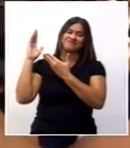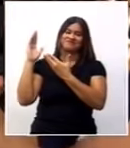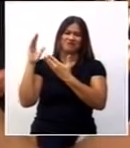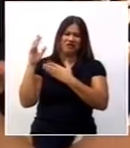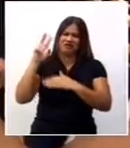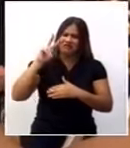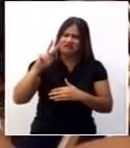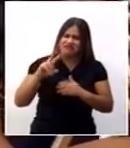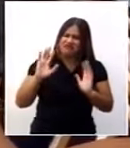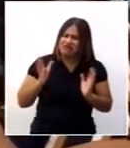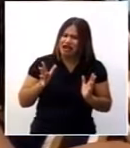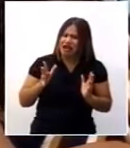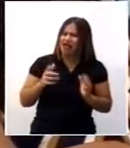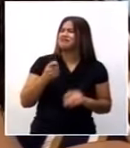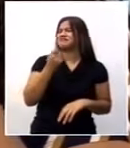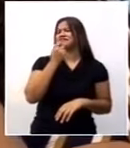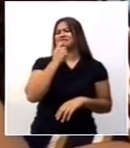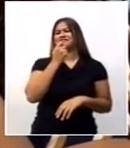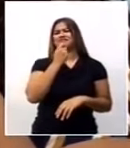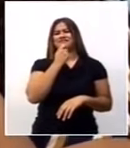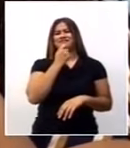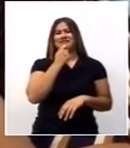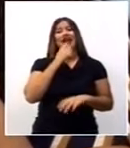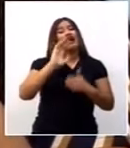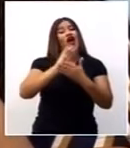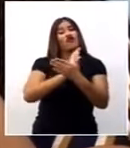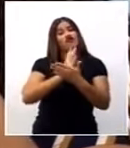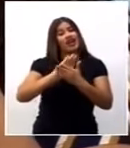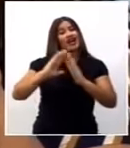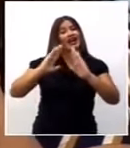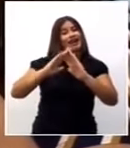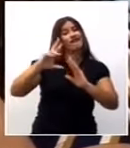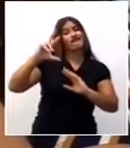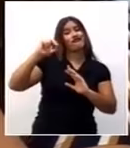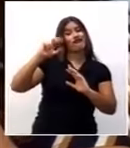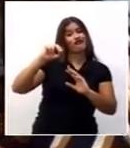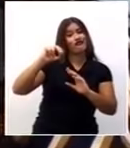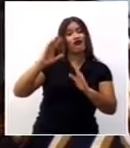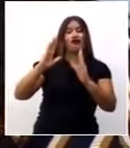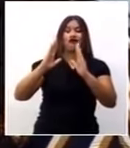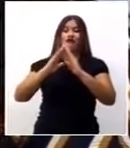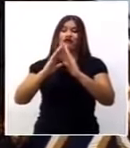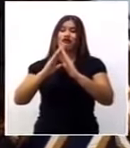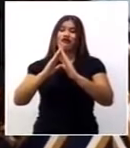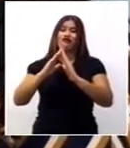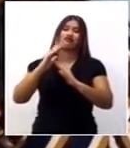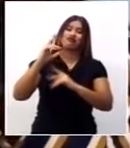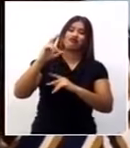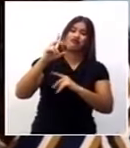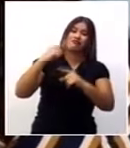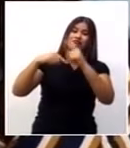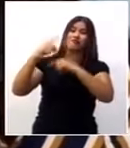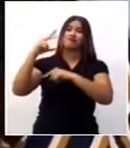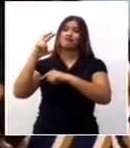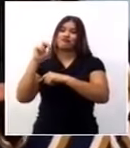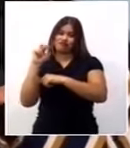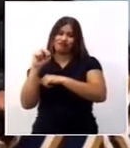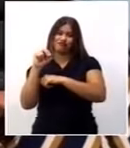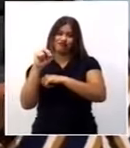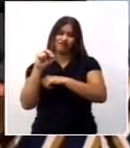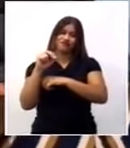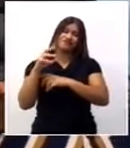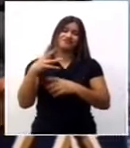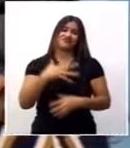nunca viram um desses. Se viram, viram na casa da avó, da bisavó de vocês. O que será isso? Meus filhos